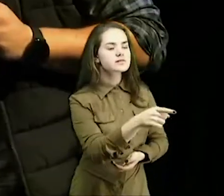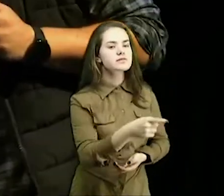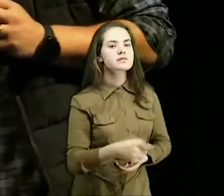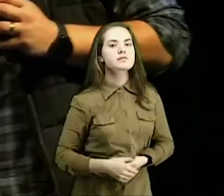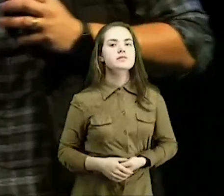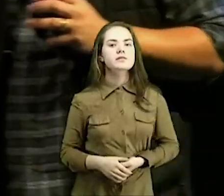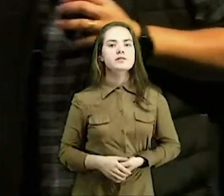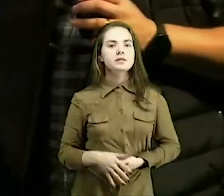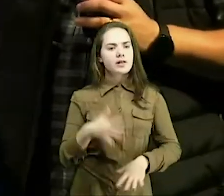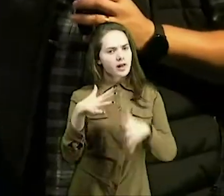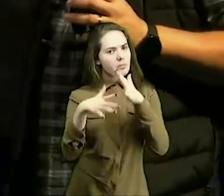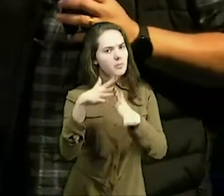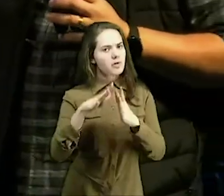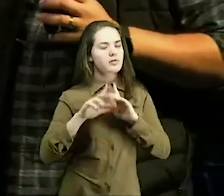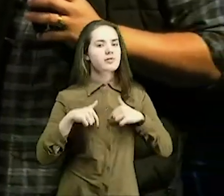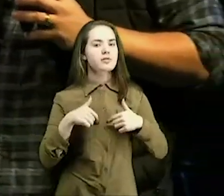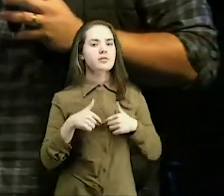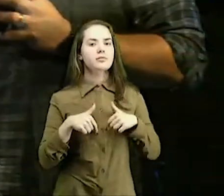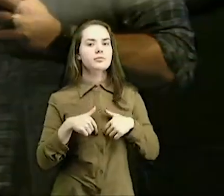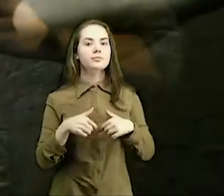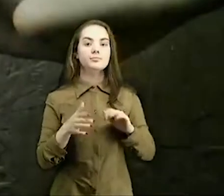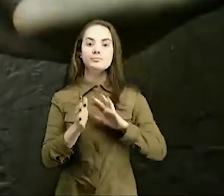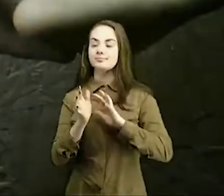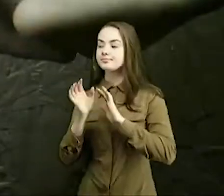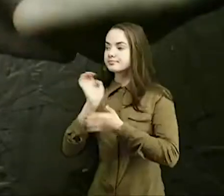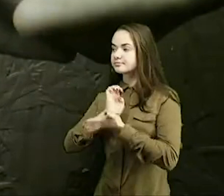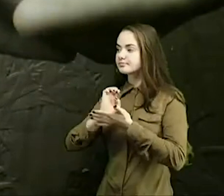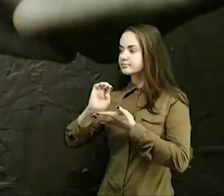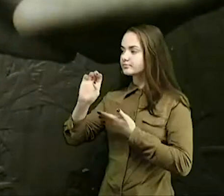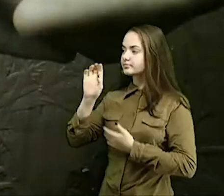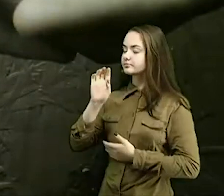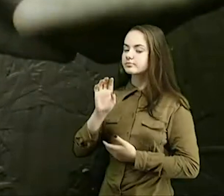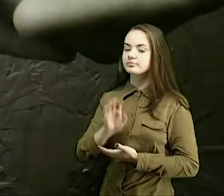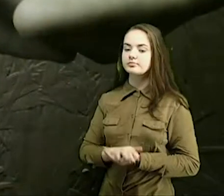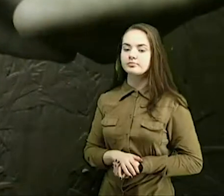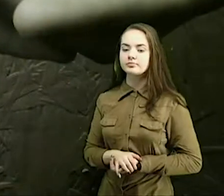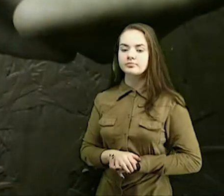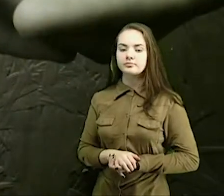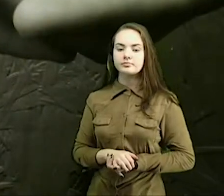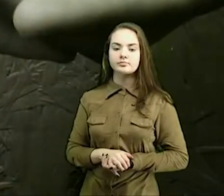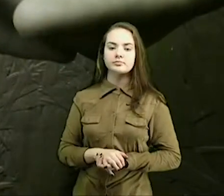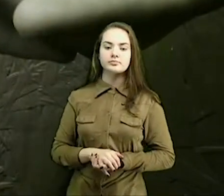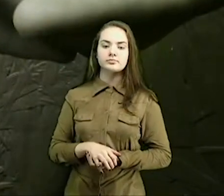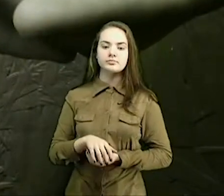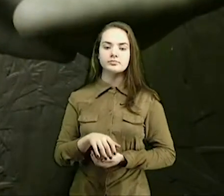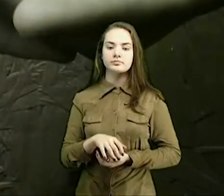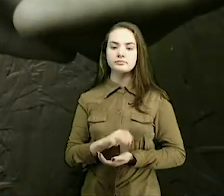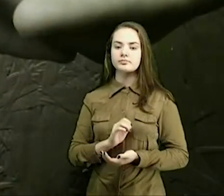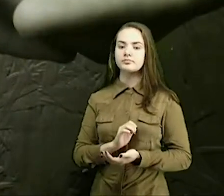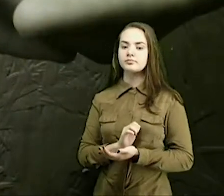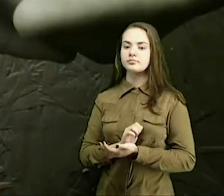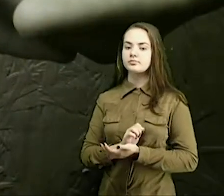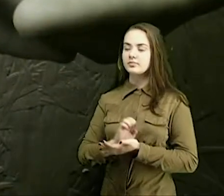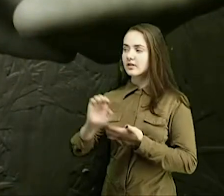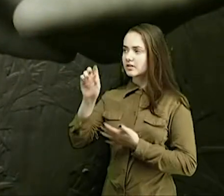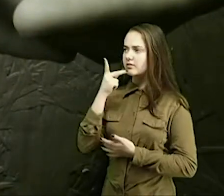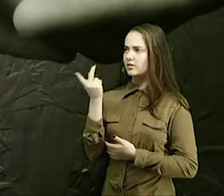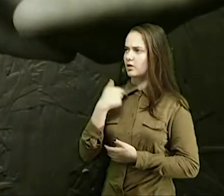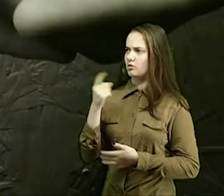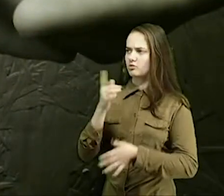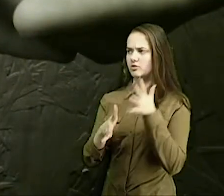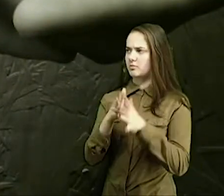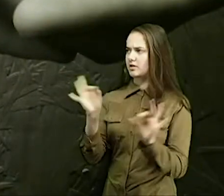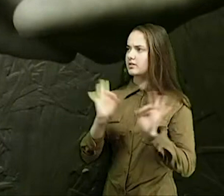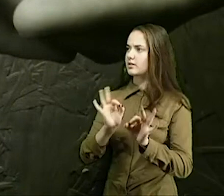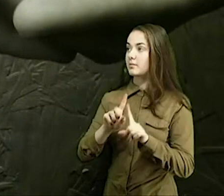E sucedeu que, vendo Acabe, a Elias, ele disse, és tu o perturbador de Israel? Então disse ele, eu não tenho perturbado Israel, mas tu